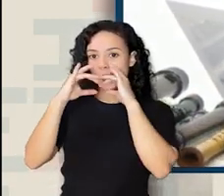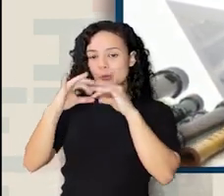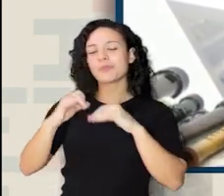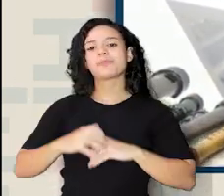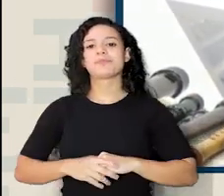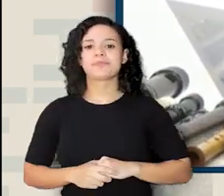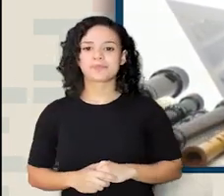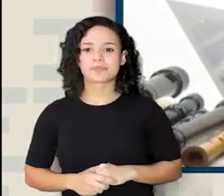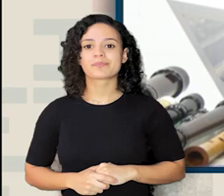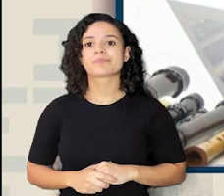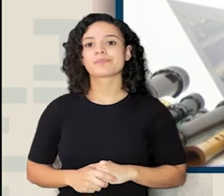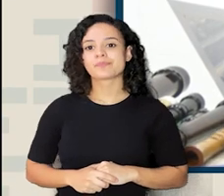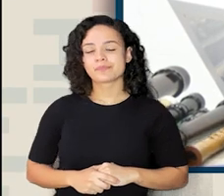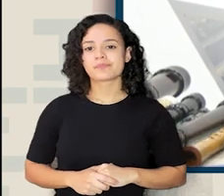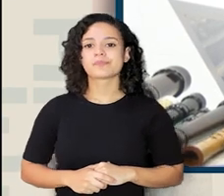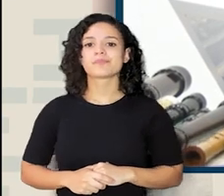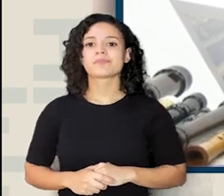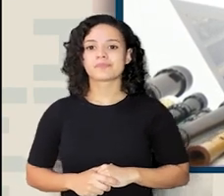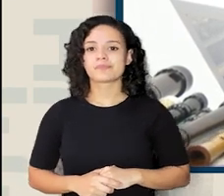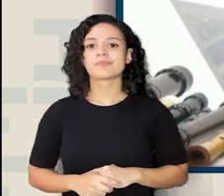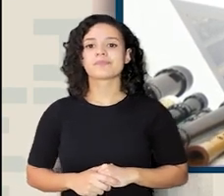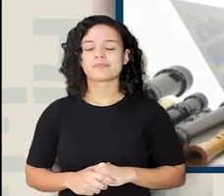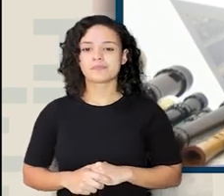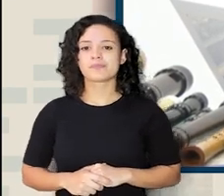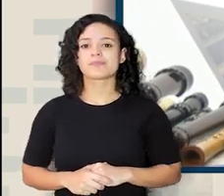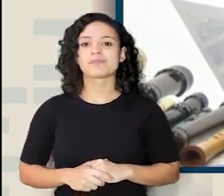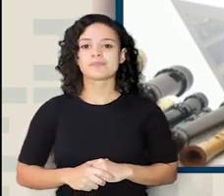é aquela que eu toquei.